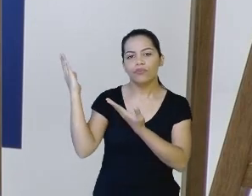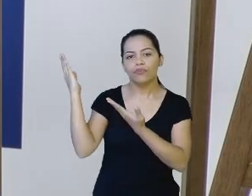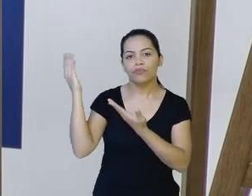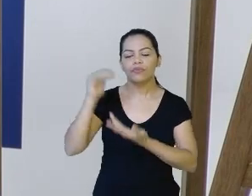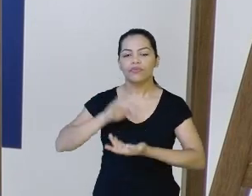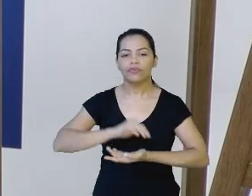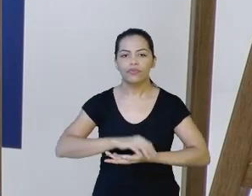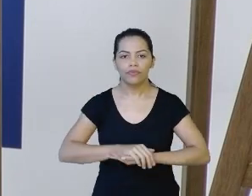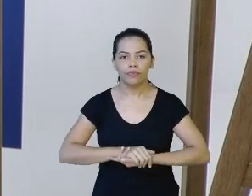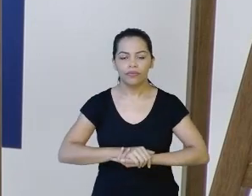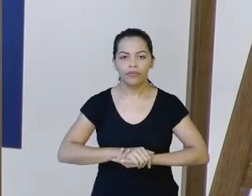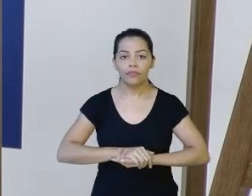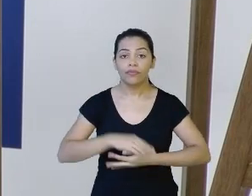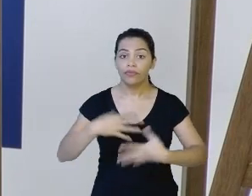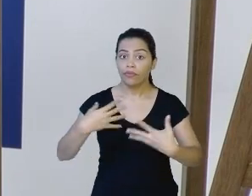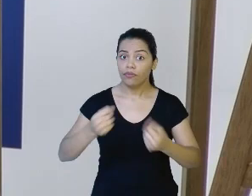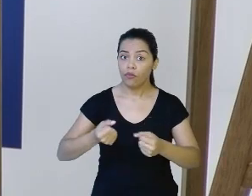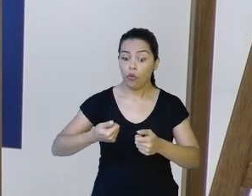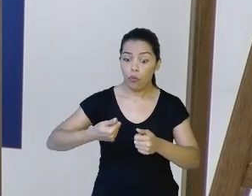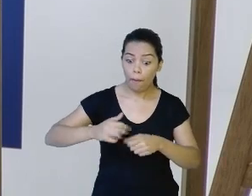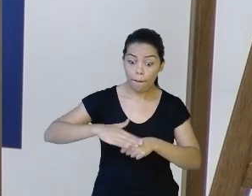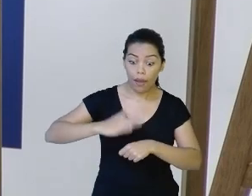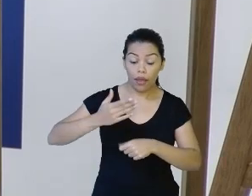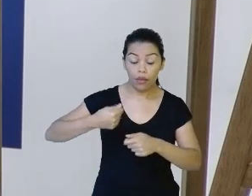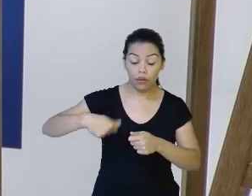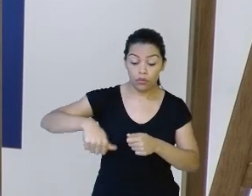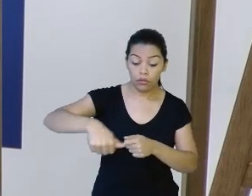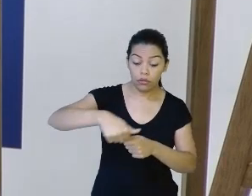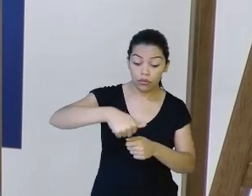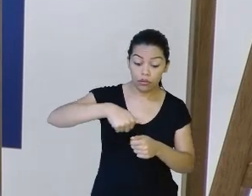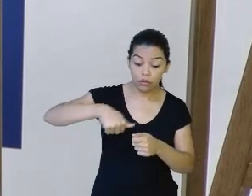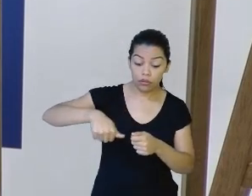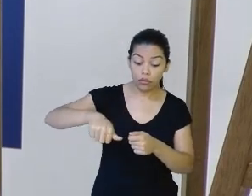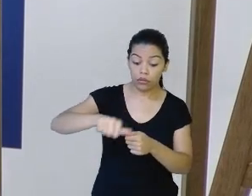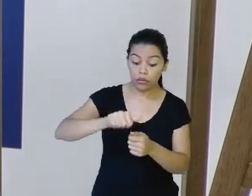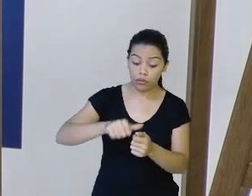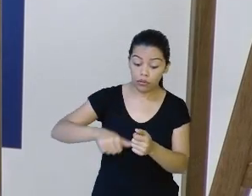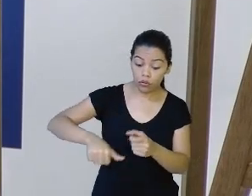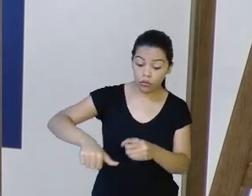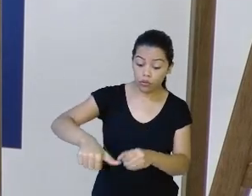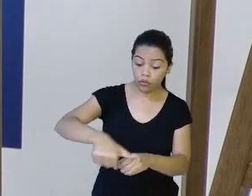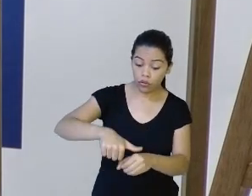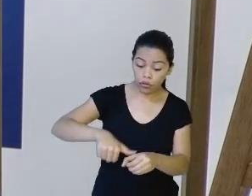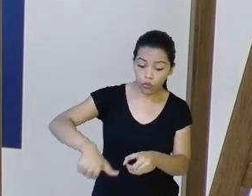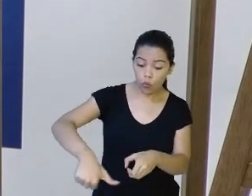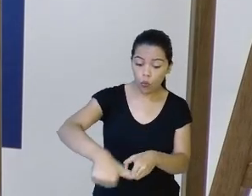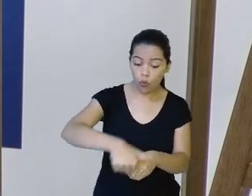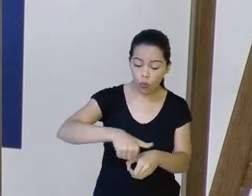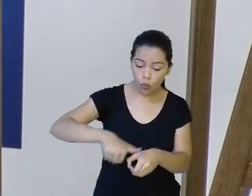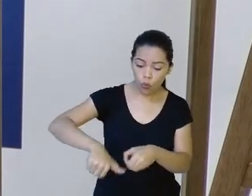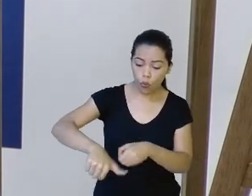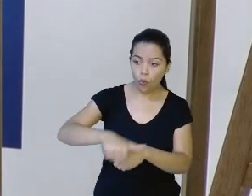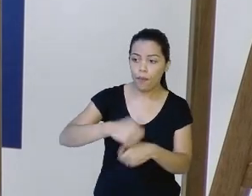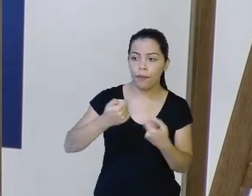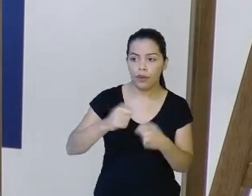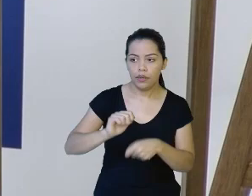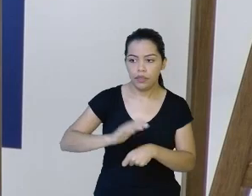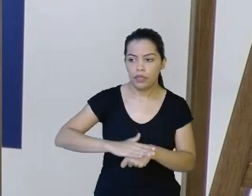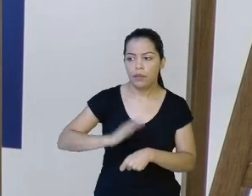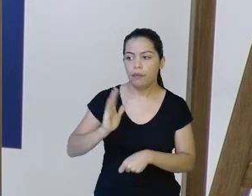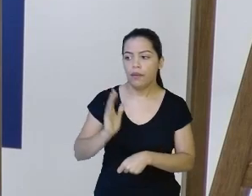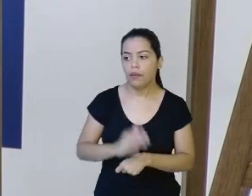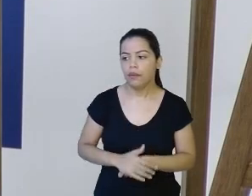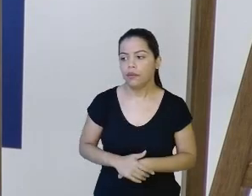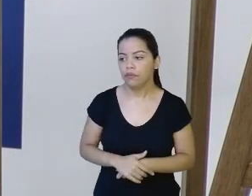certo. Vamos colocar mais fita. A gente precisa de mais, professor. Mais. Eu vou